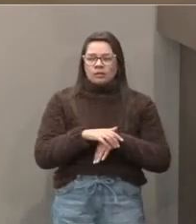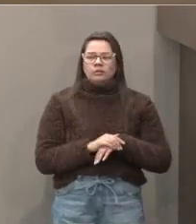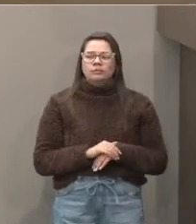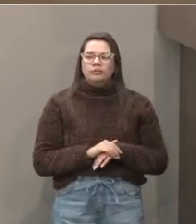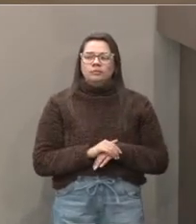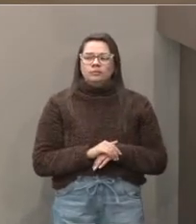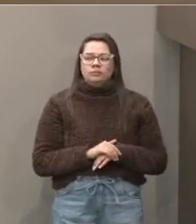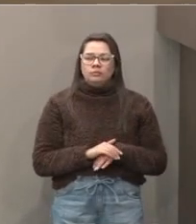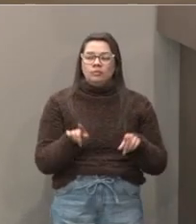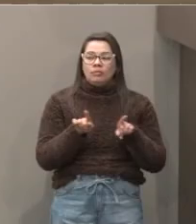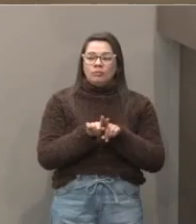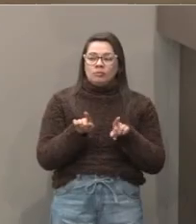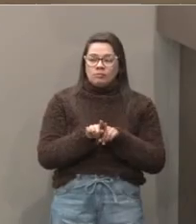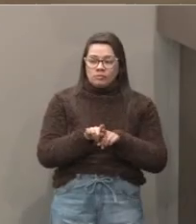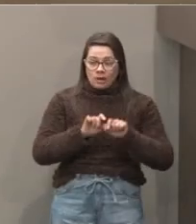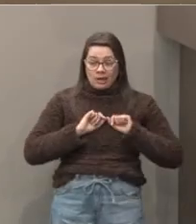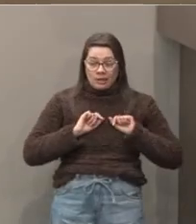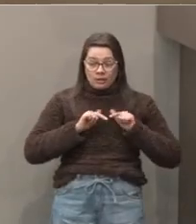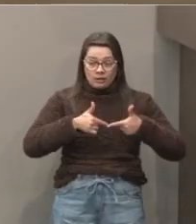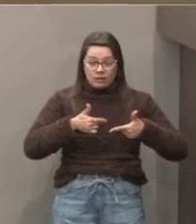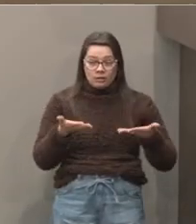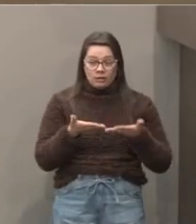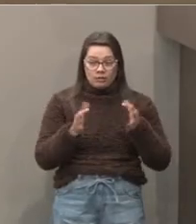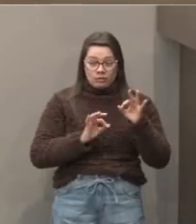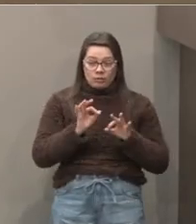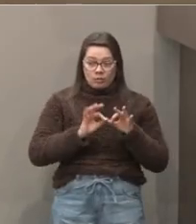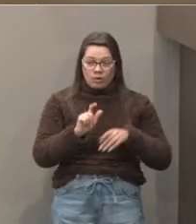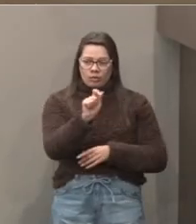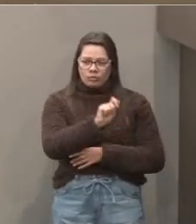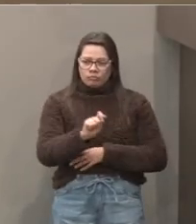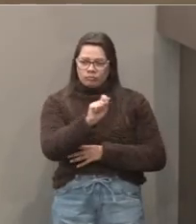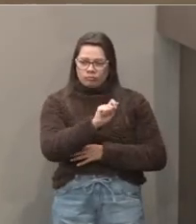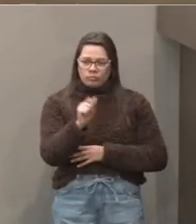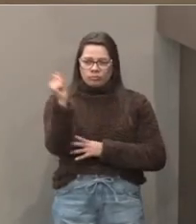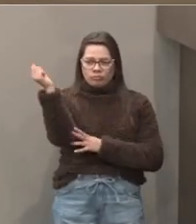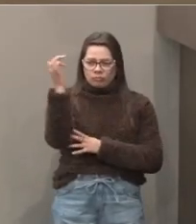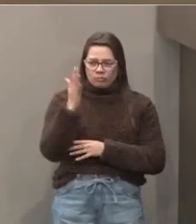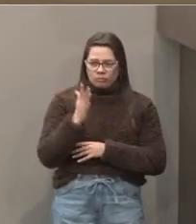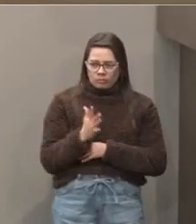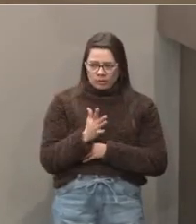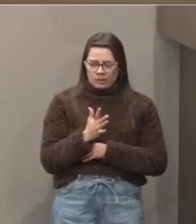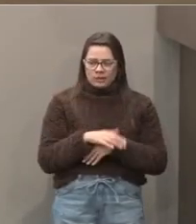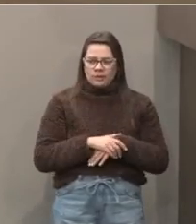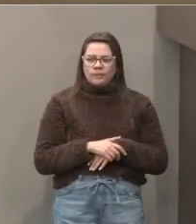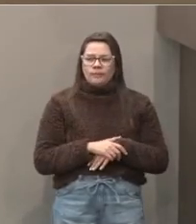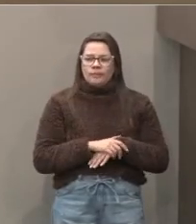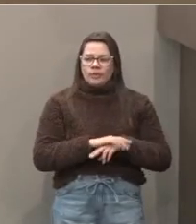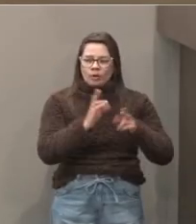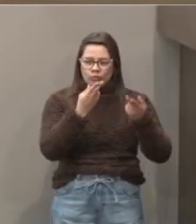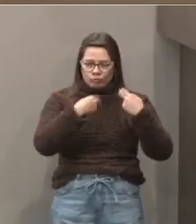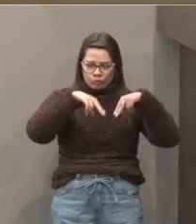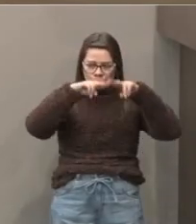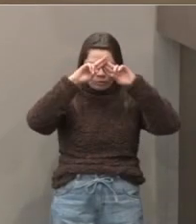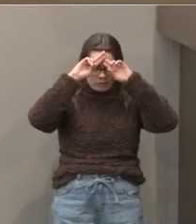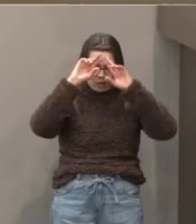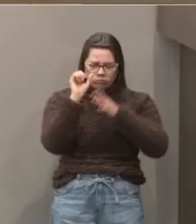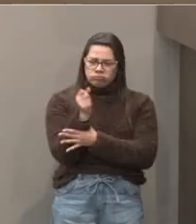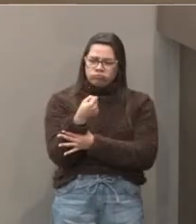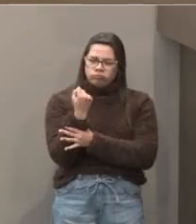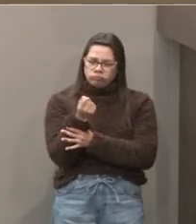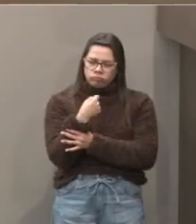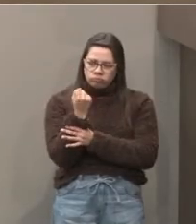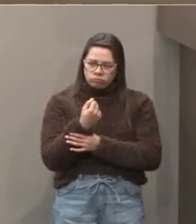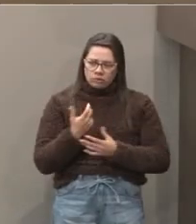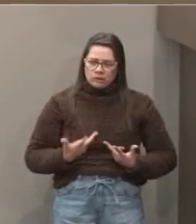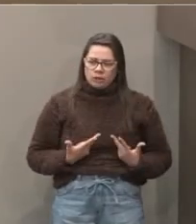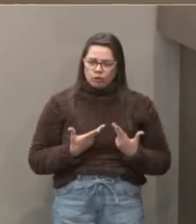28, preside atualmente a Sociedade Brasileira de Trauma Ortopédico, presidiu a Sociedade Brasileira de